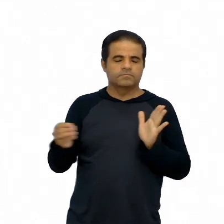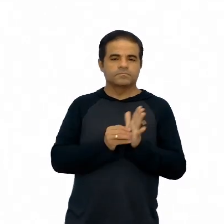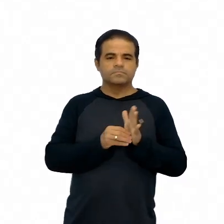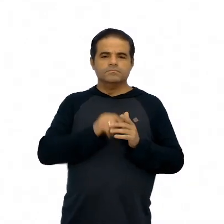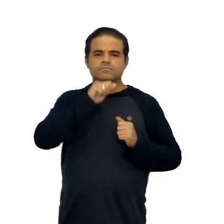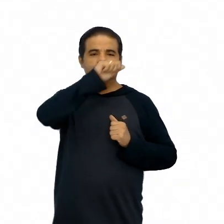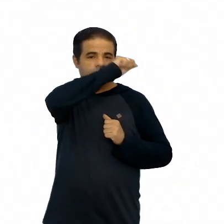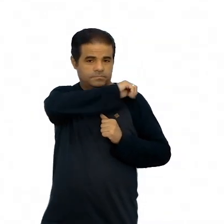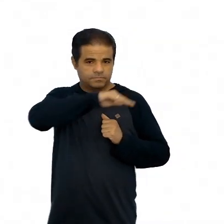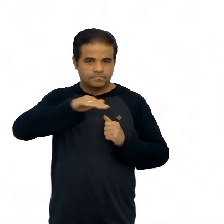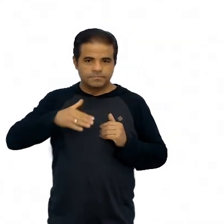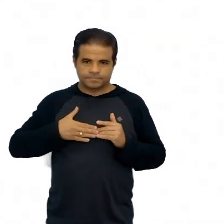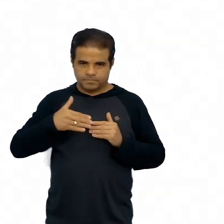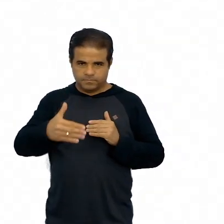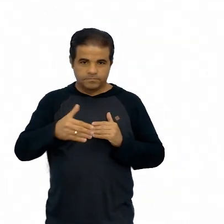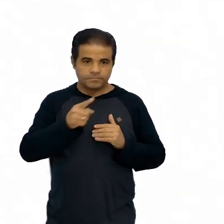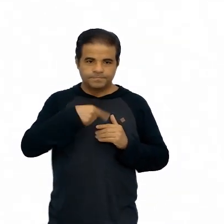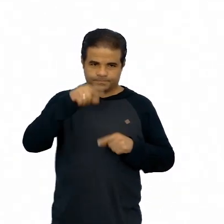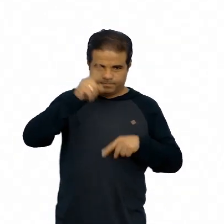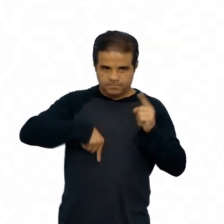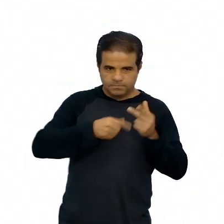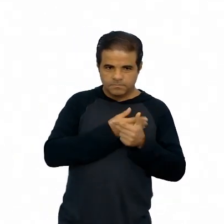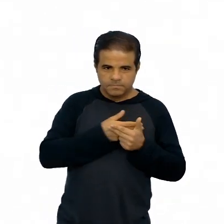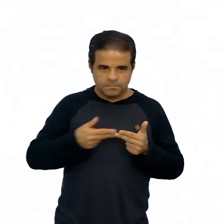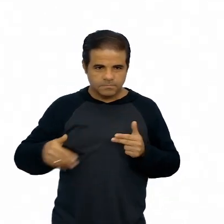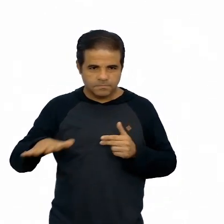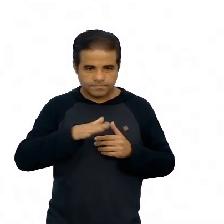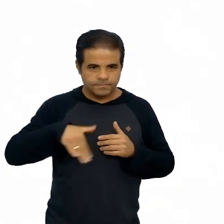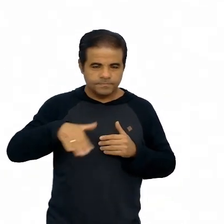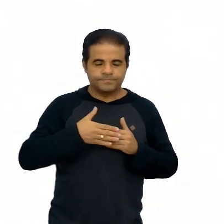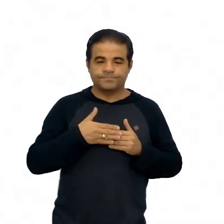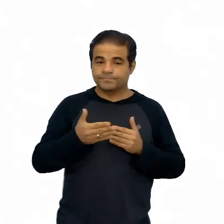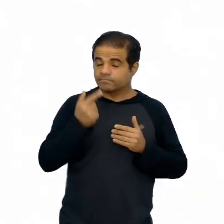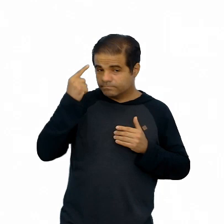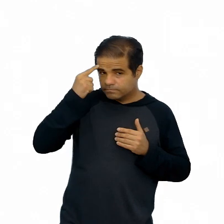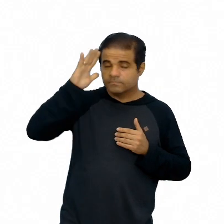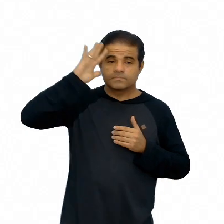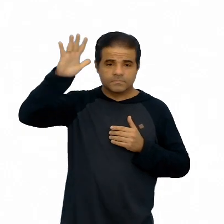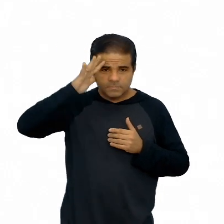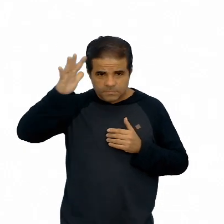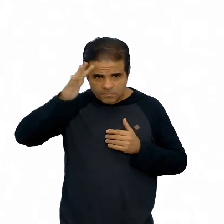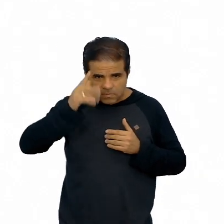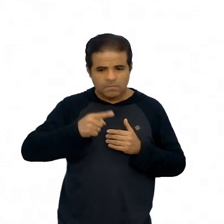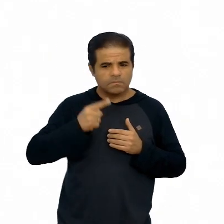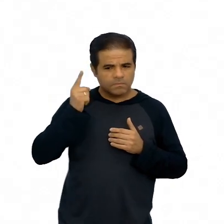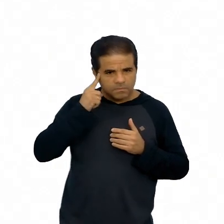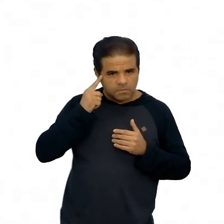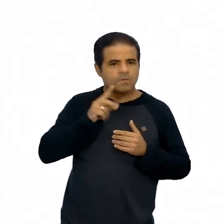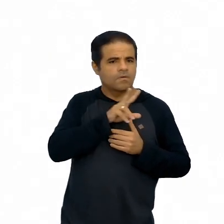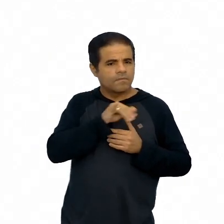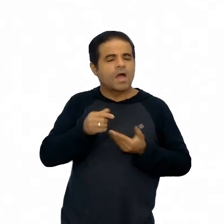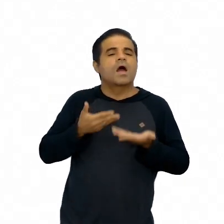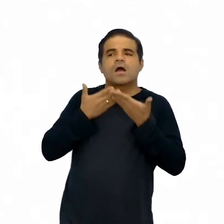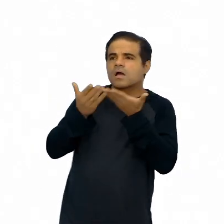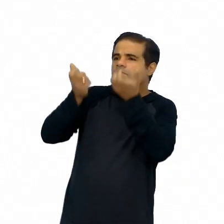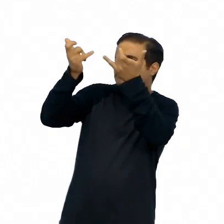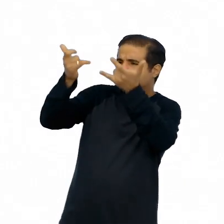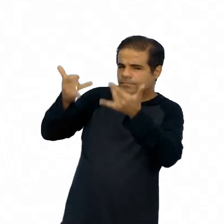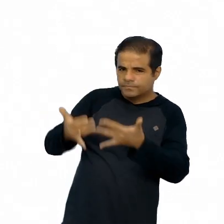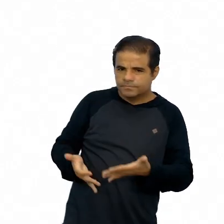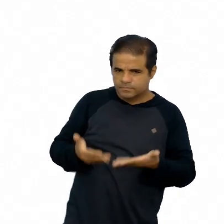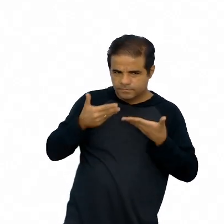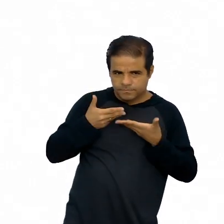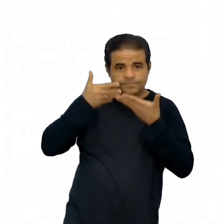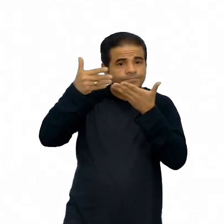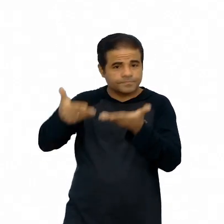porque esses nossos alunos estão precisando desses recursos aí. Bom, e aí, pensando nisso, a gente o que nós abordamos no